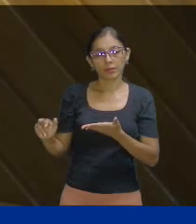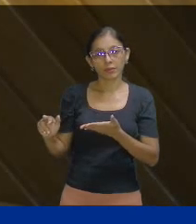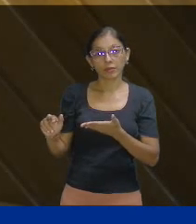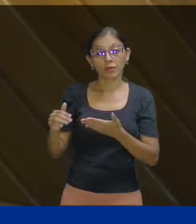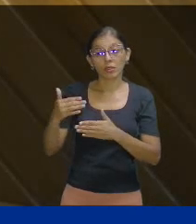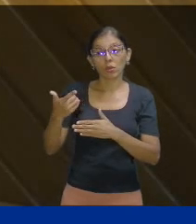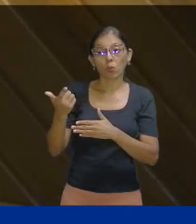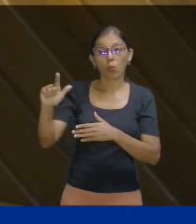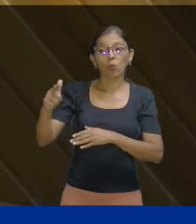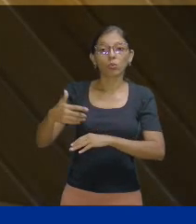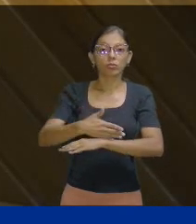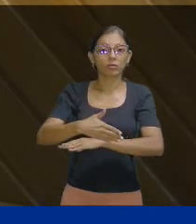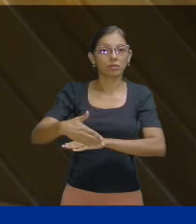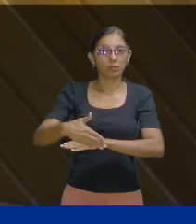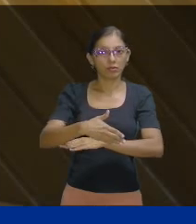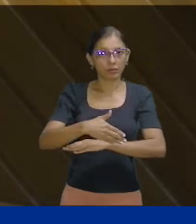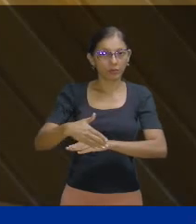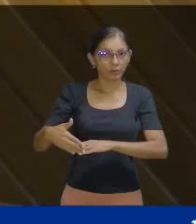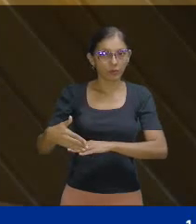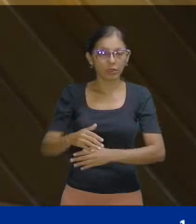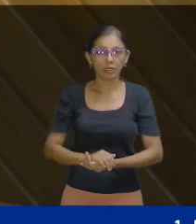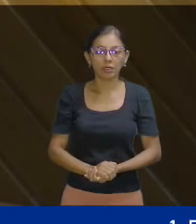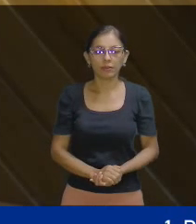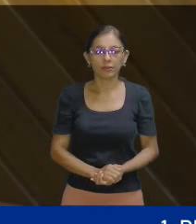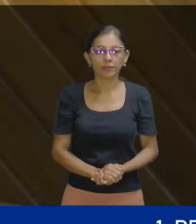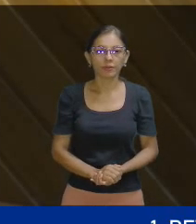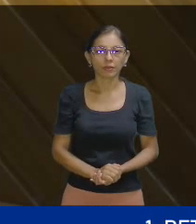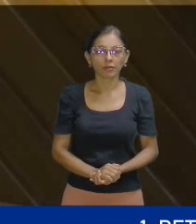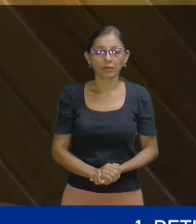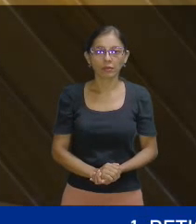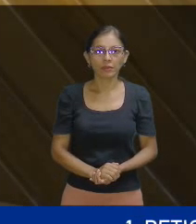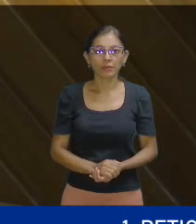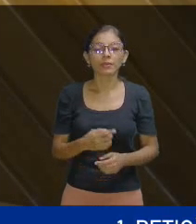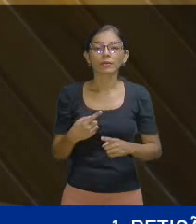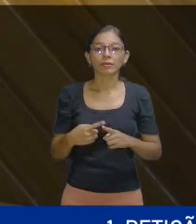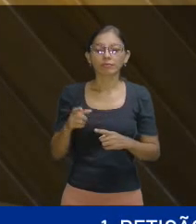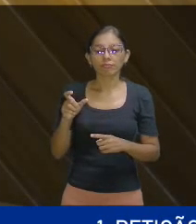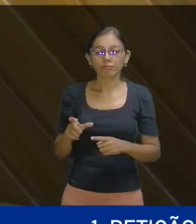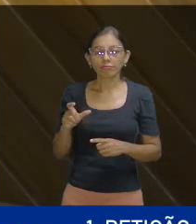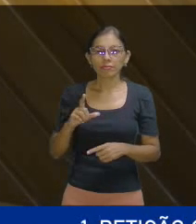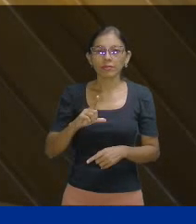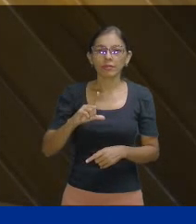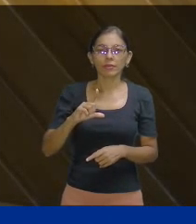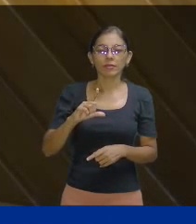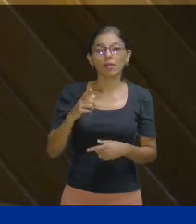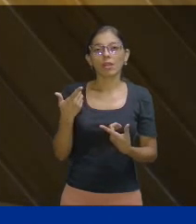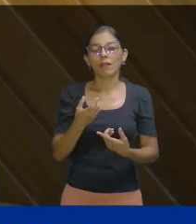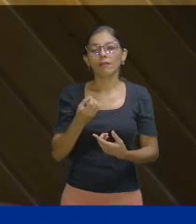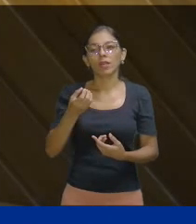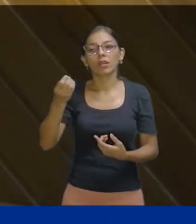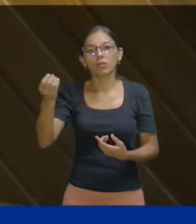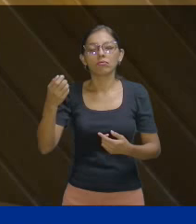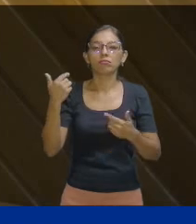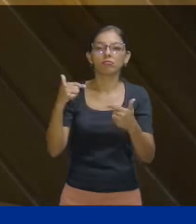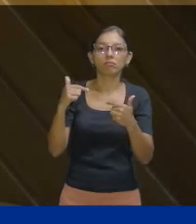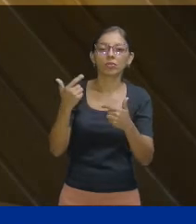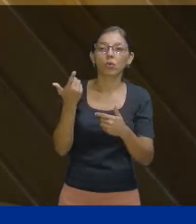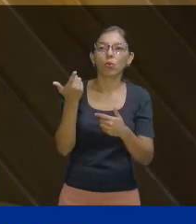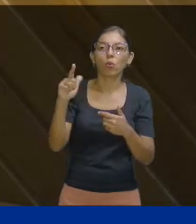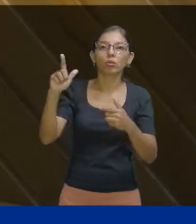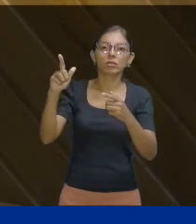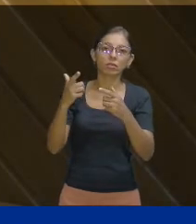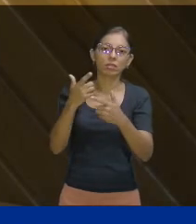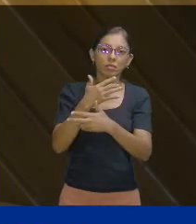curta, grisalho, traz toga preta. Ausente da cidade de Macapá, empenhando atividades profissionais em